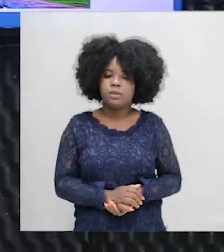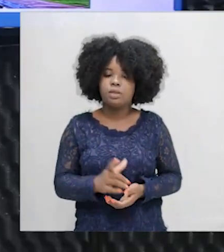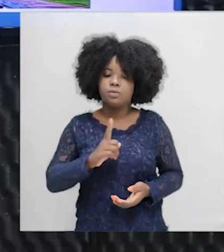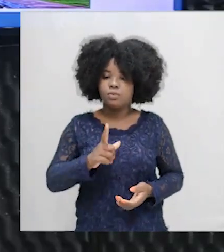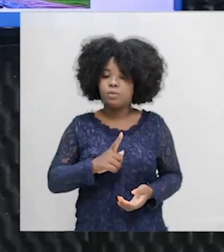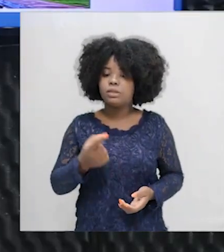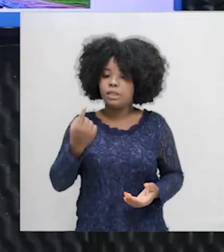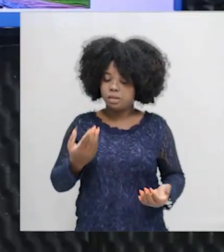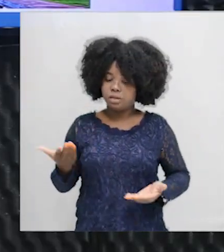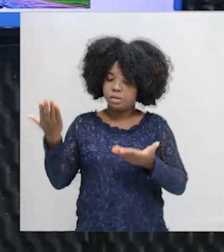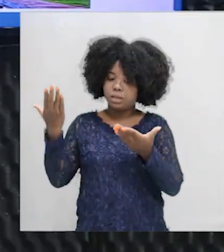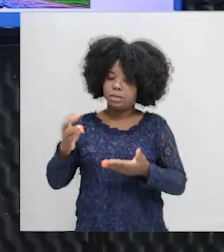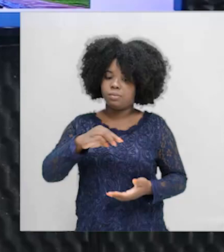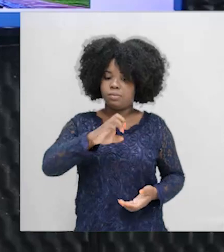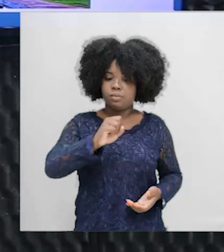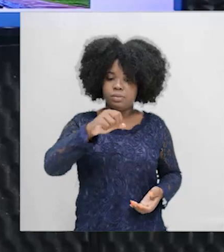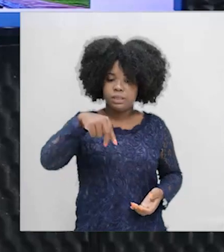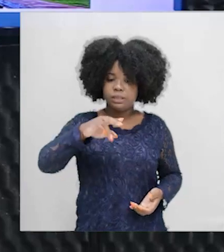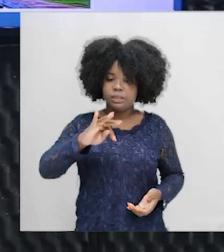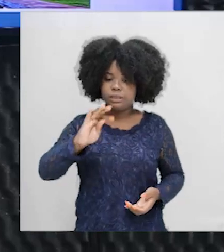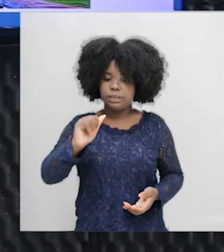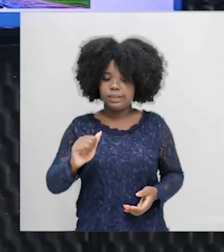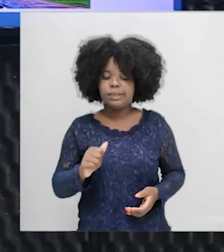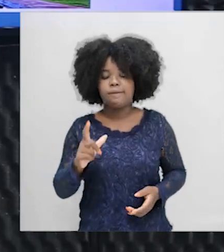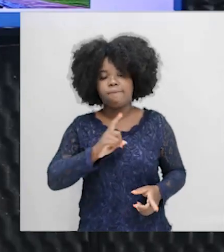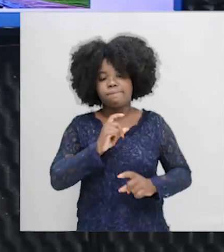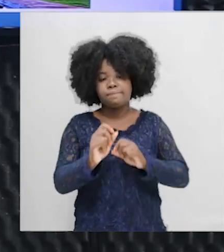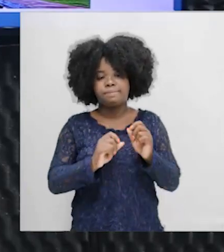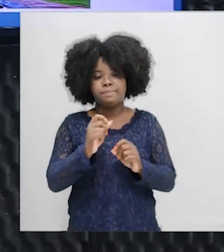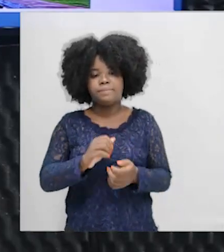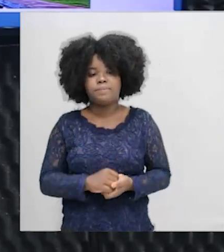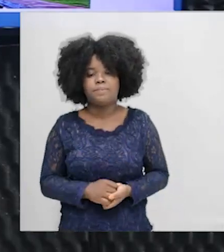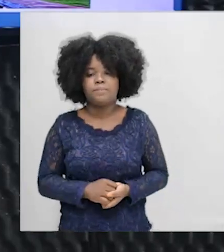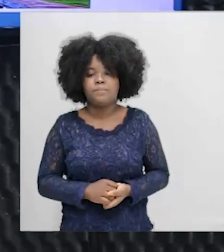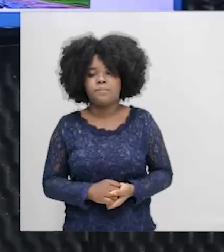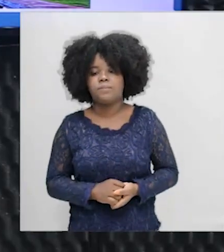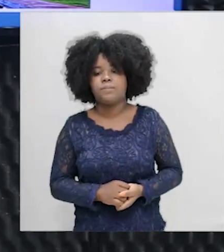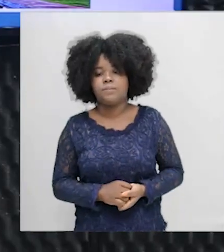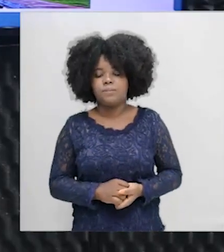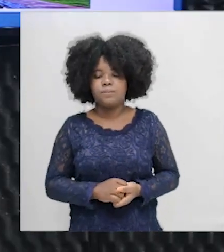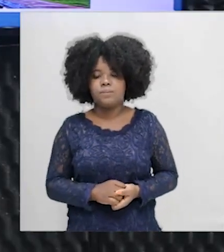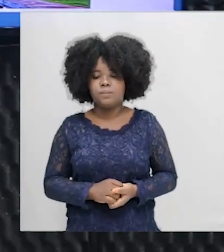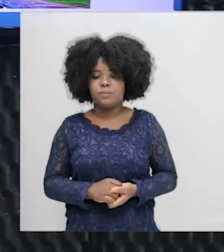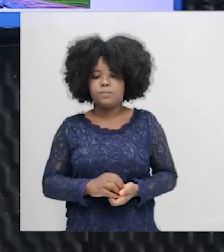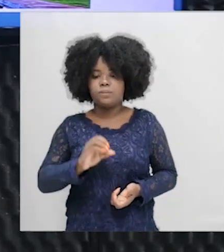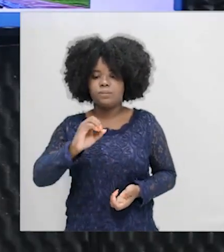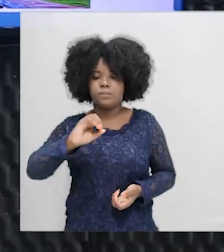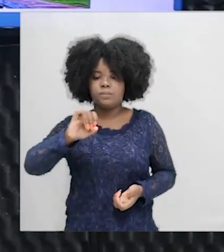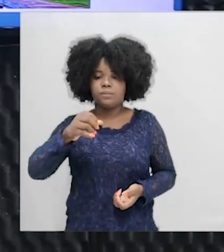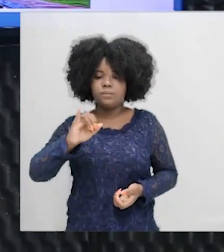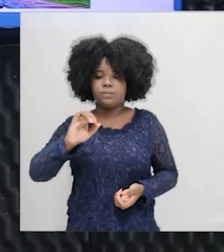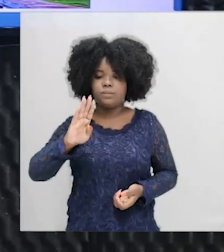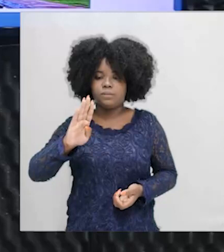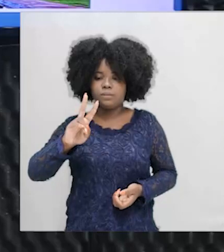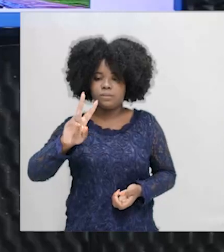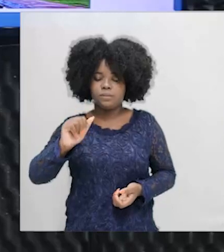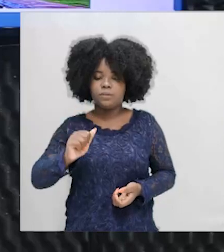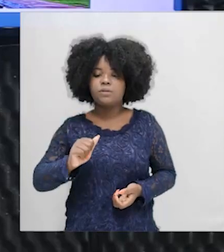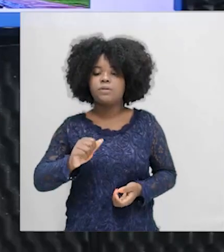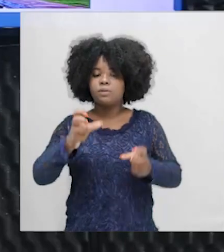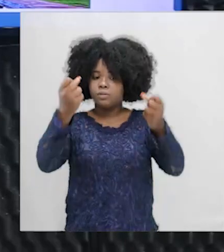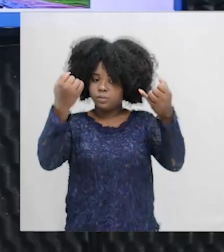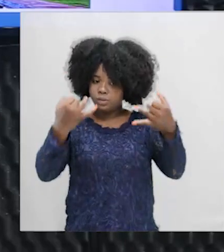Taj Mahal quanto as mesquitas que eu mostrei para vocês, eles têm o que a gente chama de ogivas orientais, né? A gente vai falar sobre ogivas